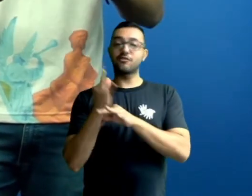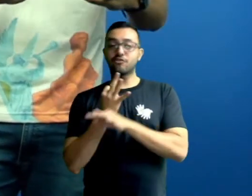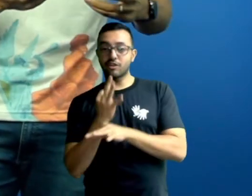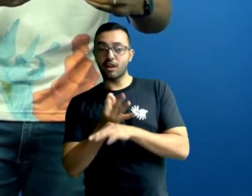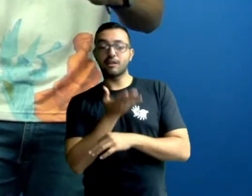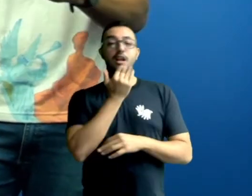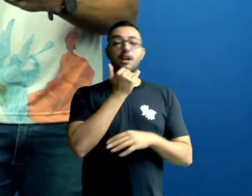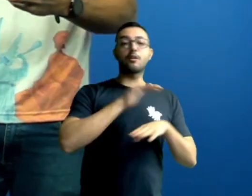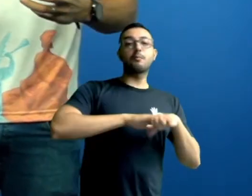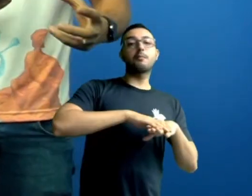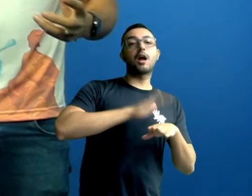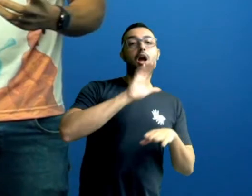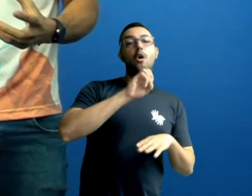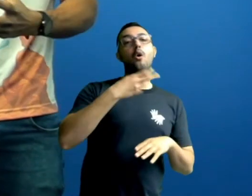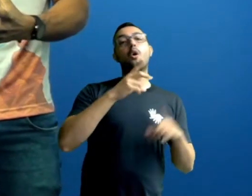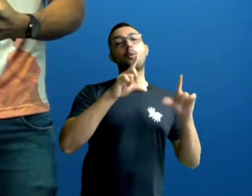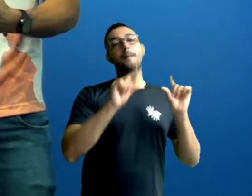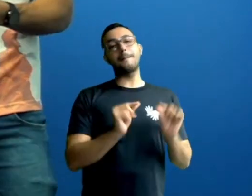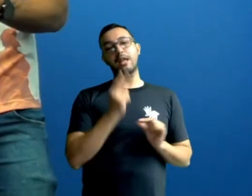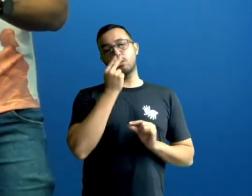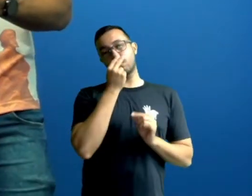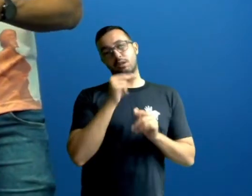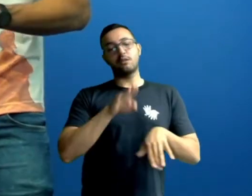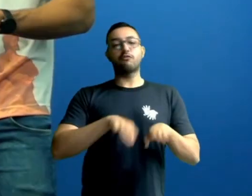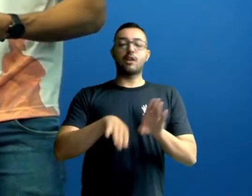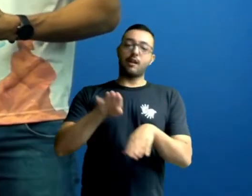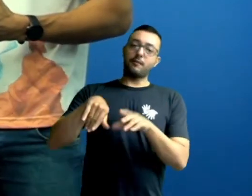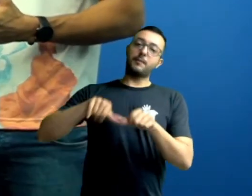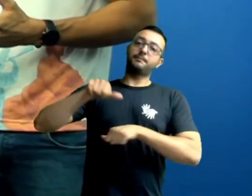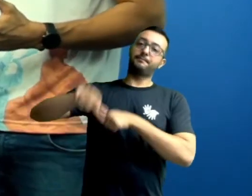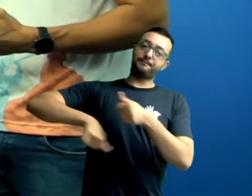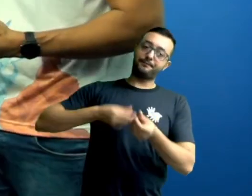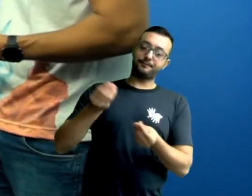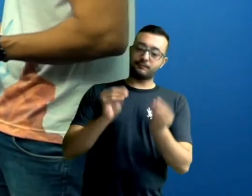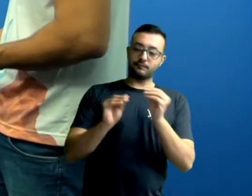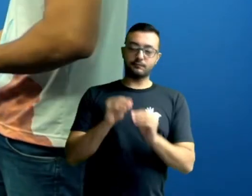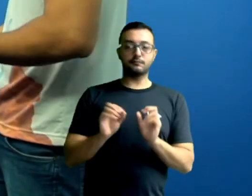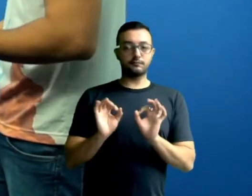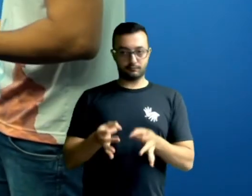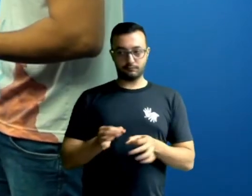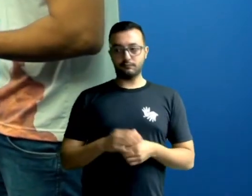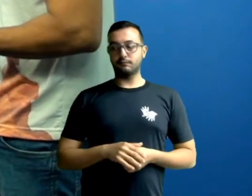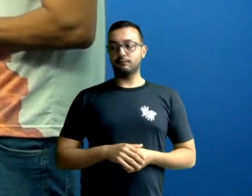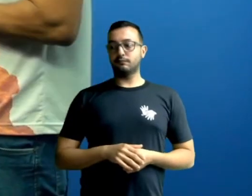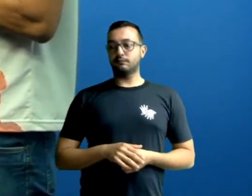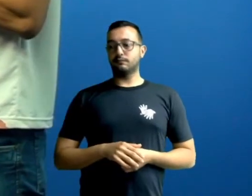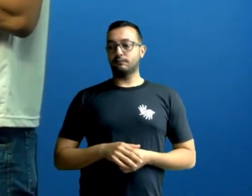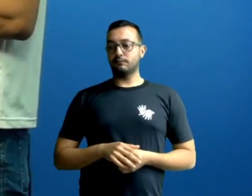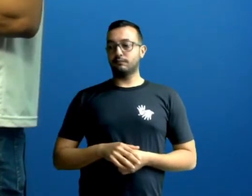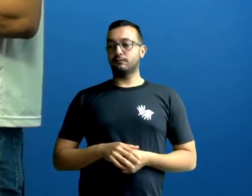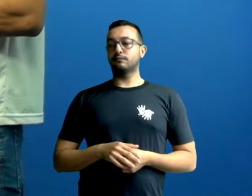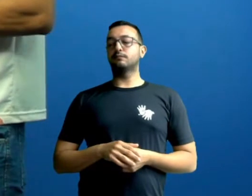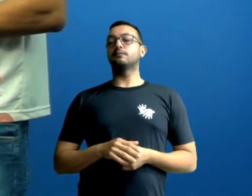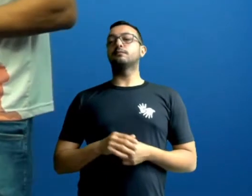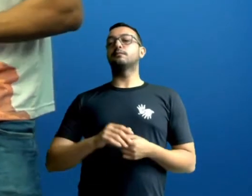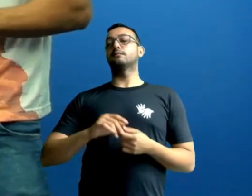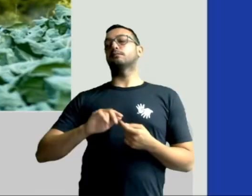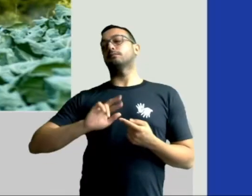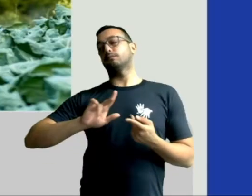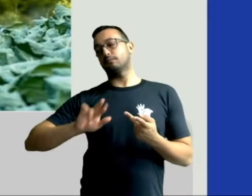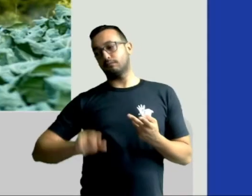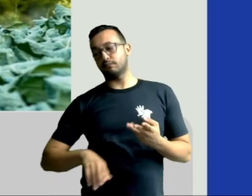alimentos mais ou menos nutritivos de acordo com a modificação que a gente realiza, tá certo? Classificação